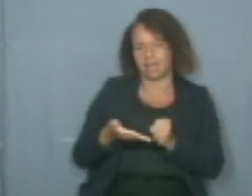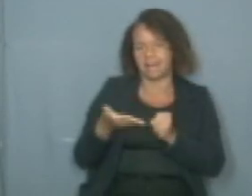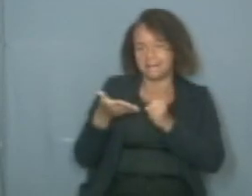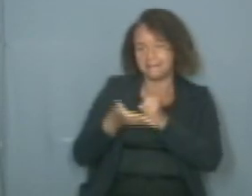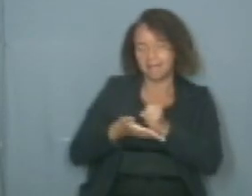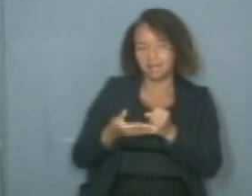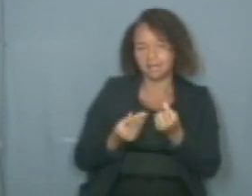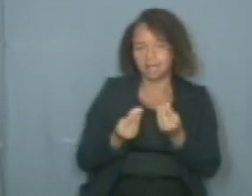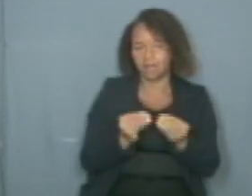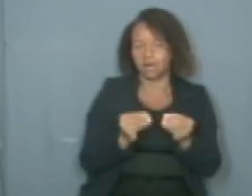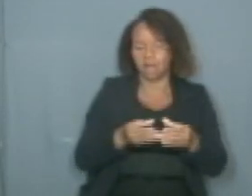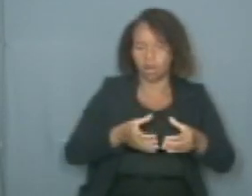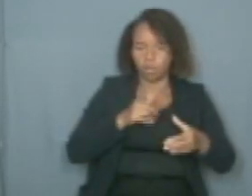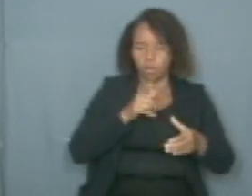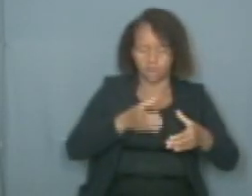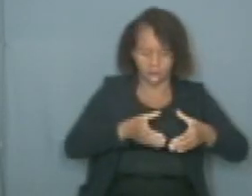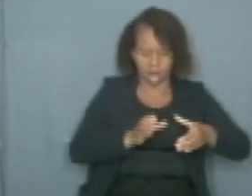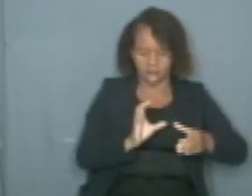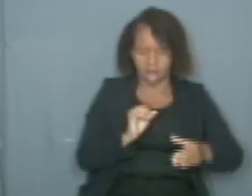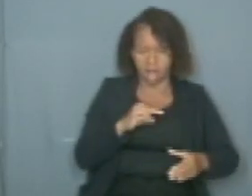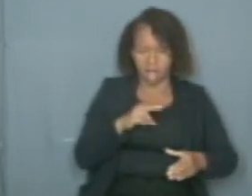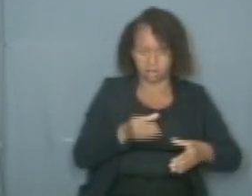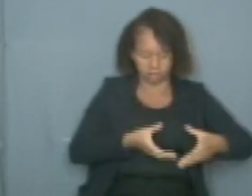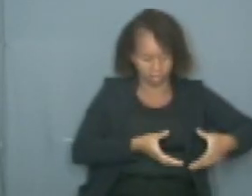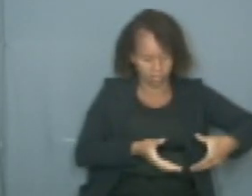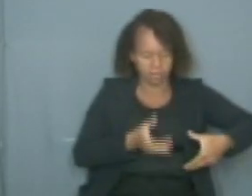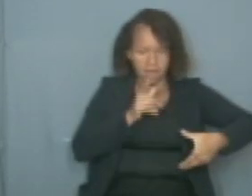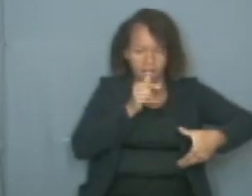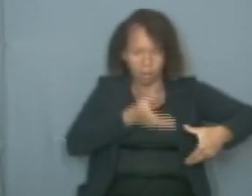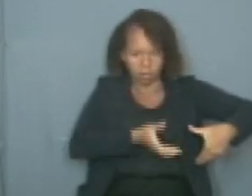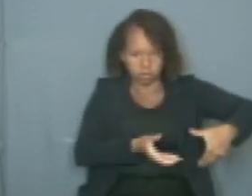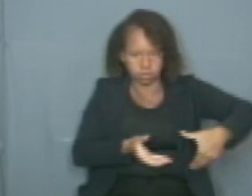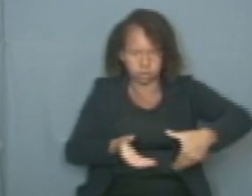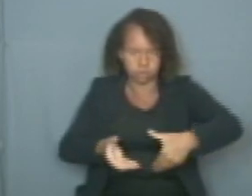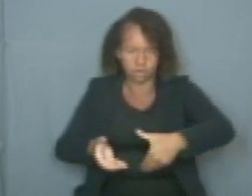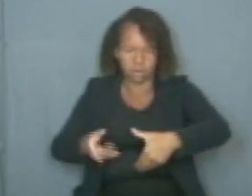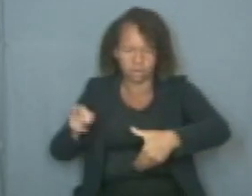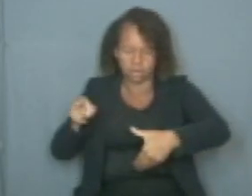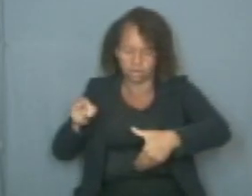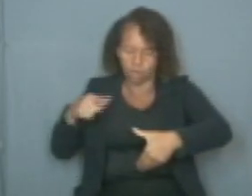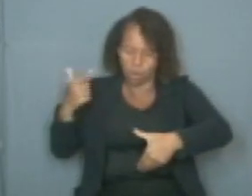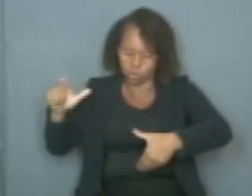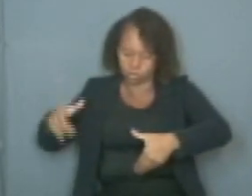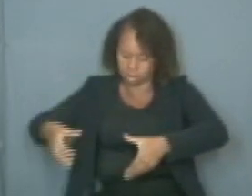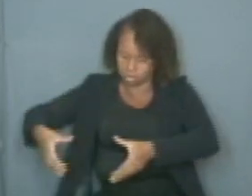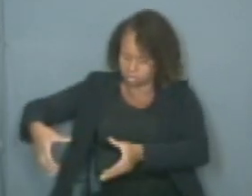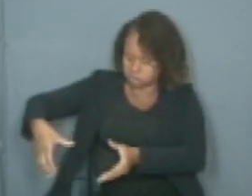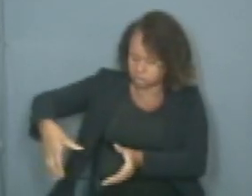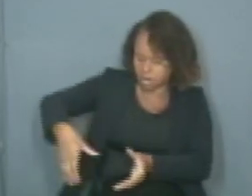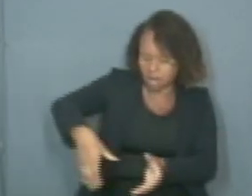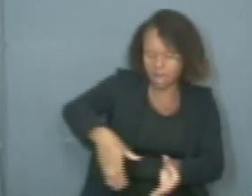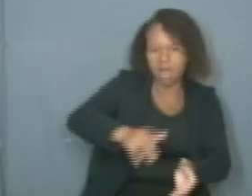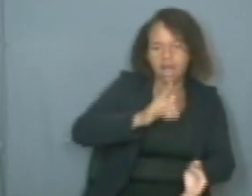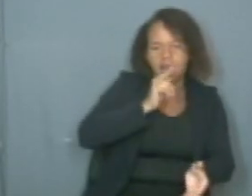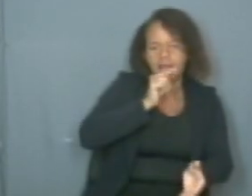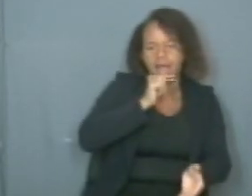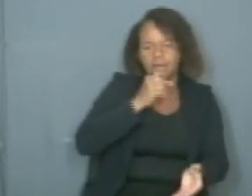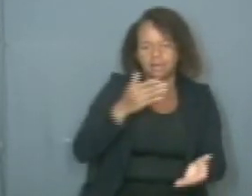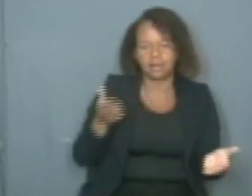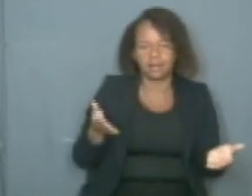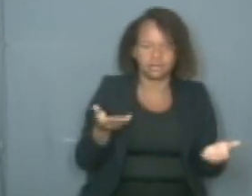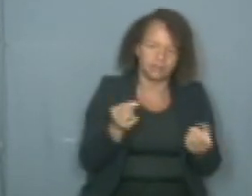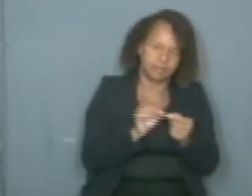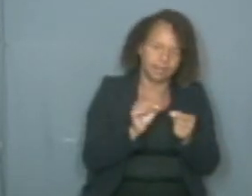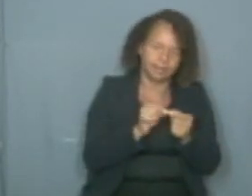falando é colocar um cano para passar água e um outro cano para passar aquela água, né, do que a gente